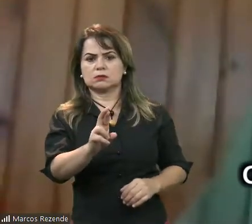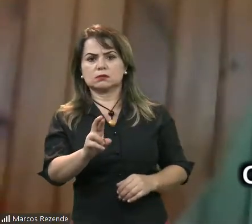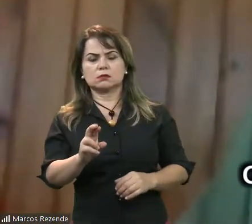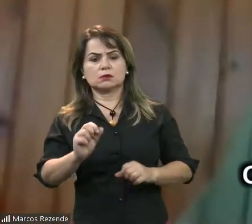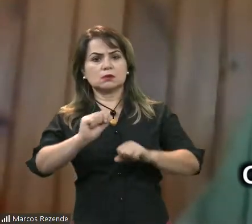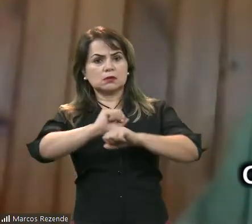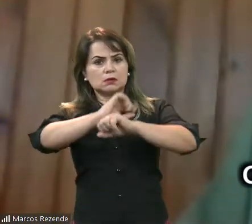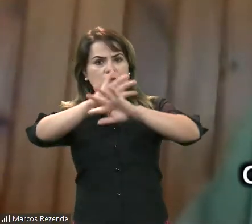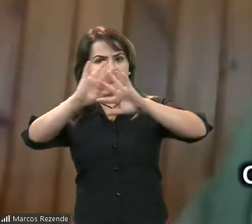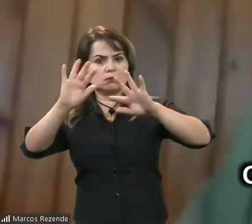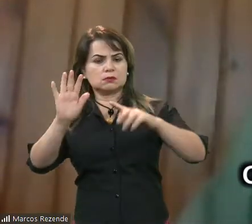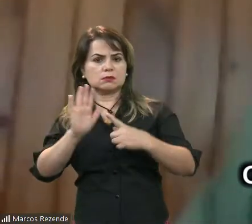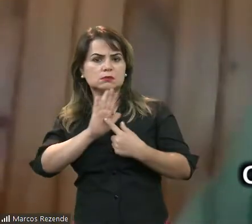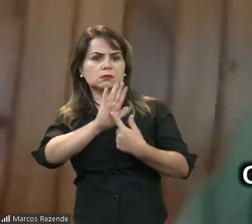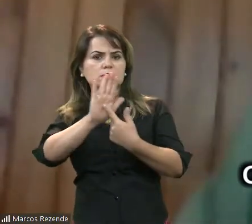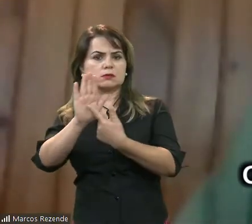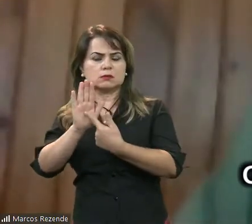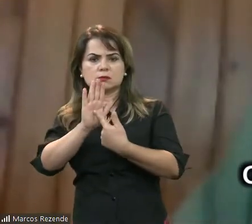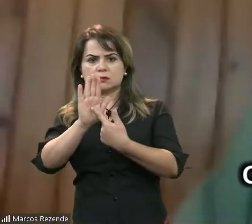Esclarecemos.